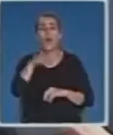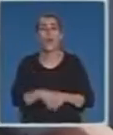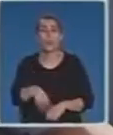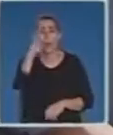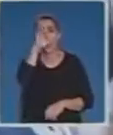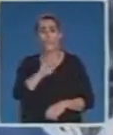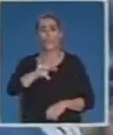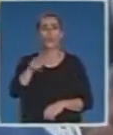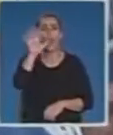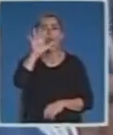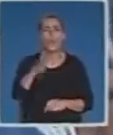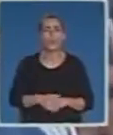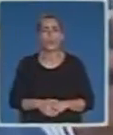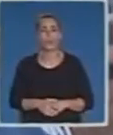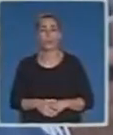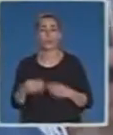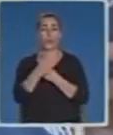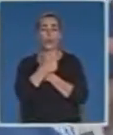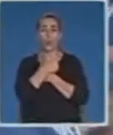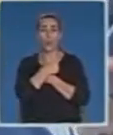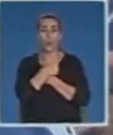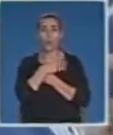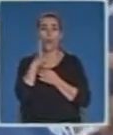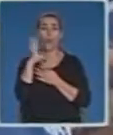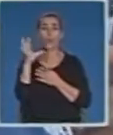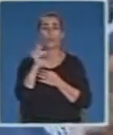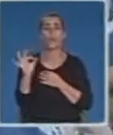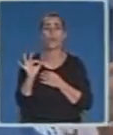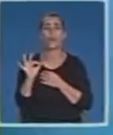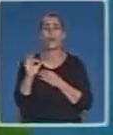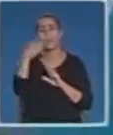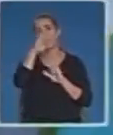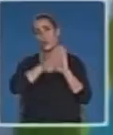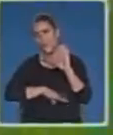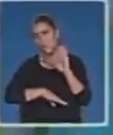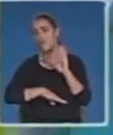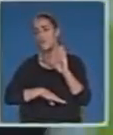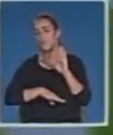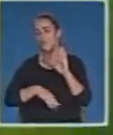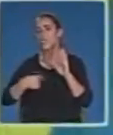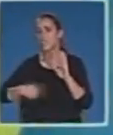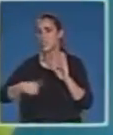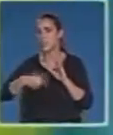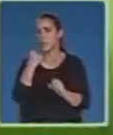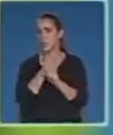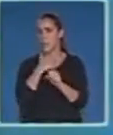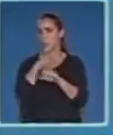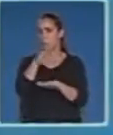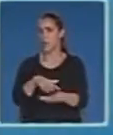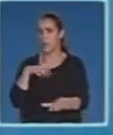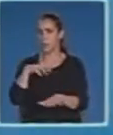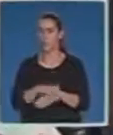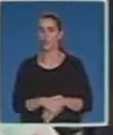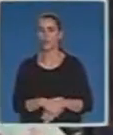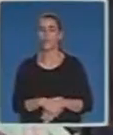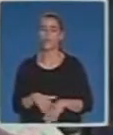está o Governo Regional? O Bloco de Esquerda procura capitalizar a característica programática e sistemática do seu trabalho parlamentar. É